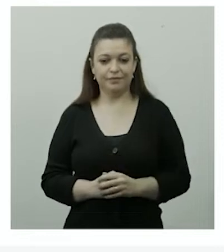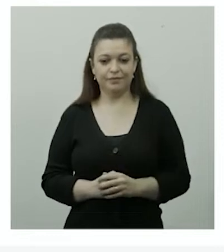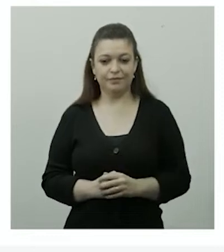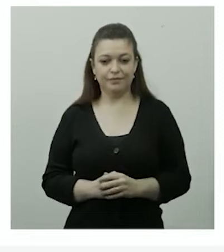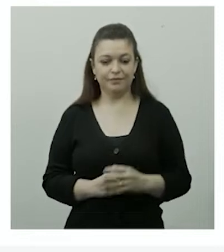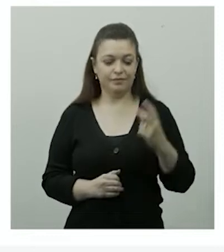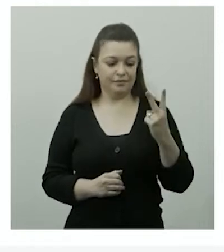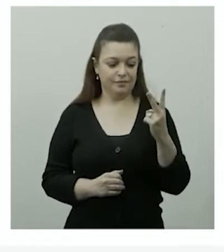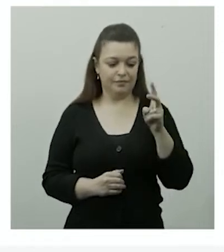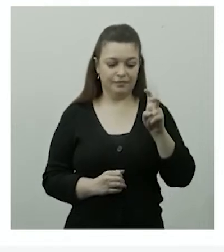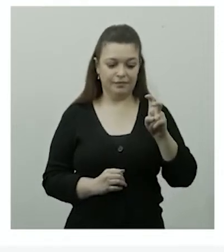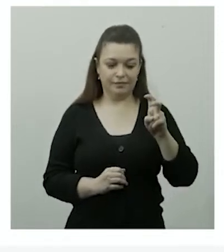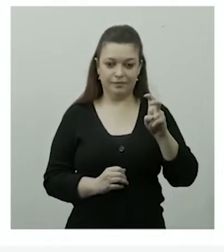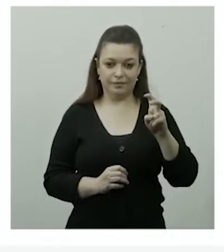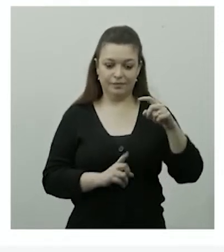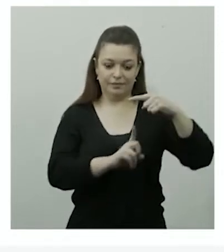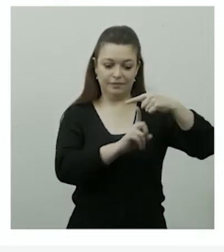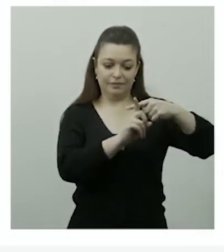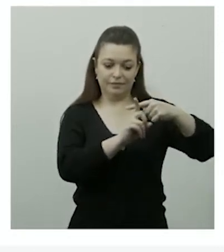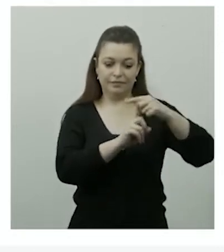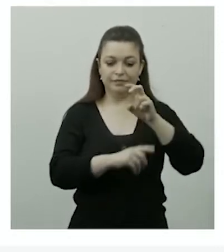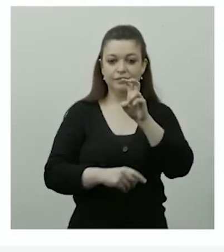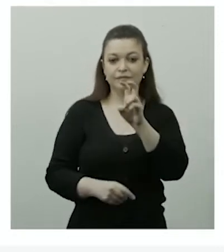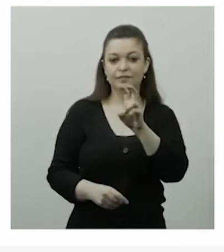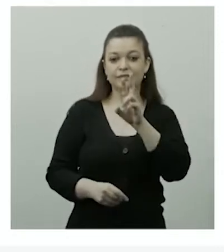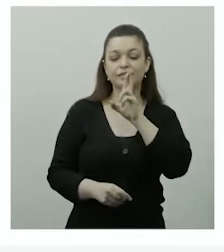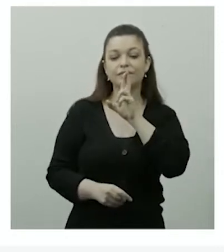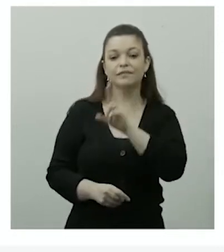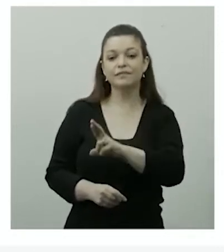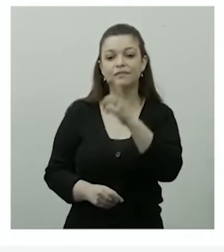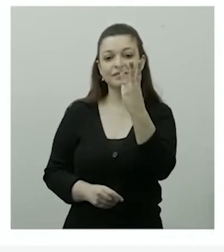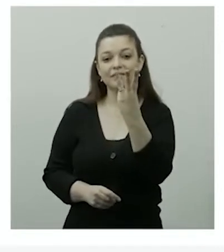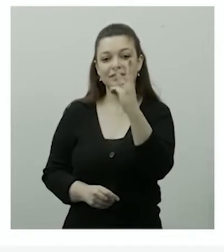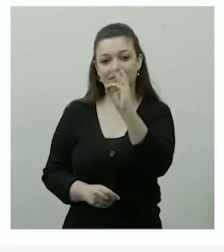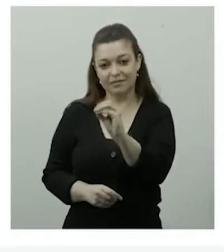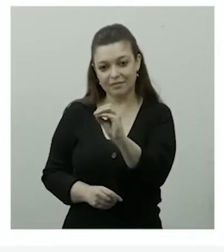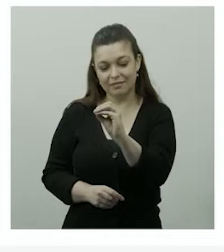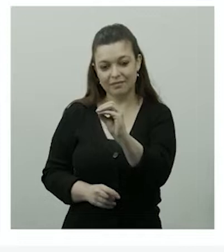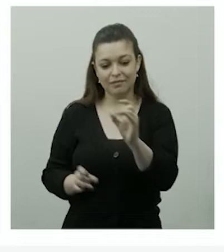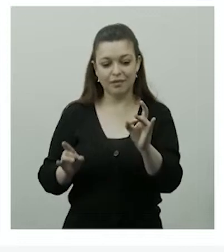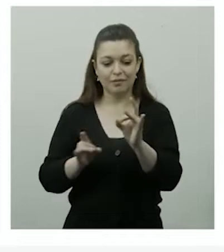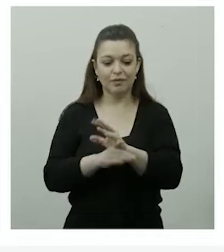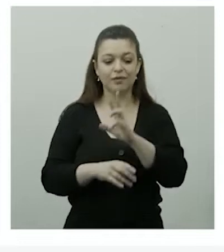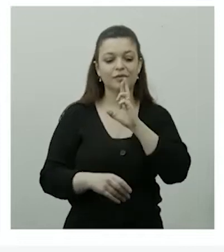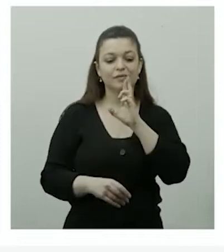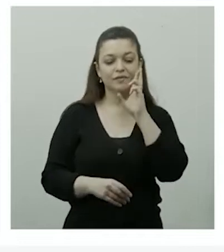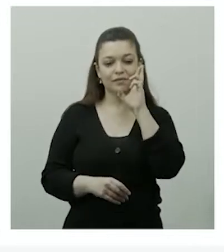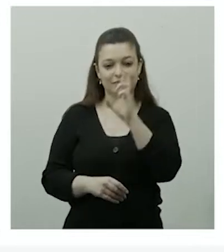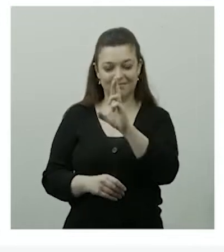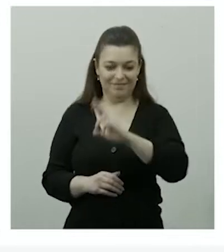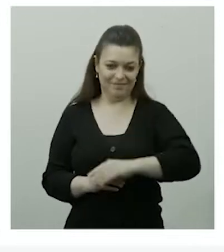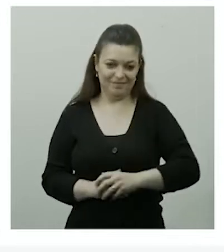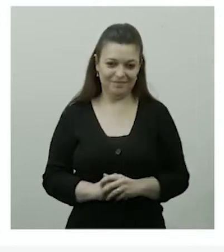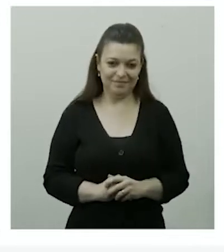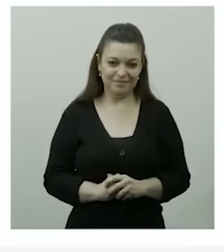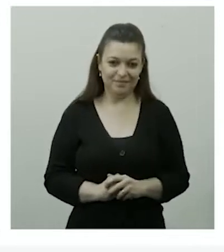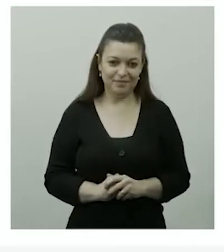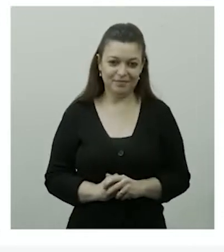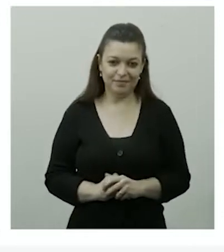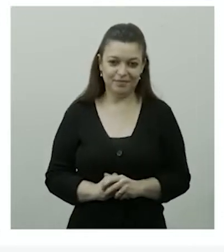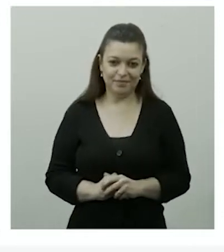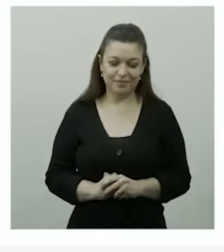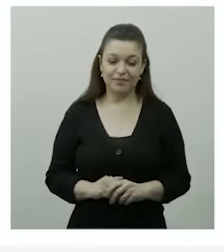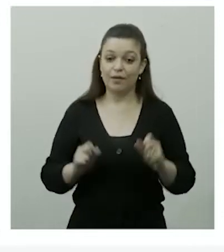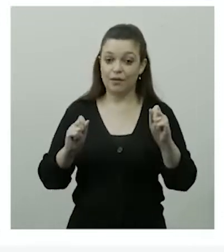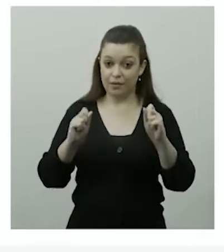por 25, mais 5 vai ser igual a... Opa, troquei antes. Igual a 30.